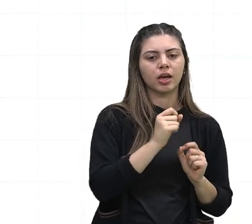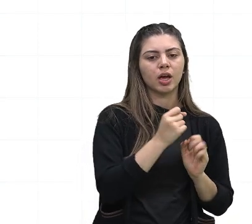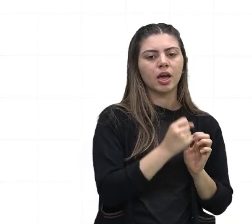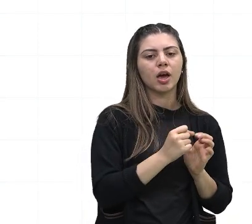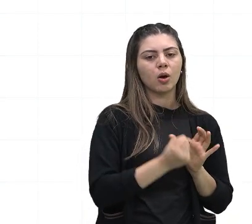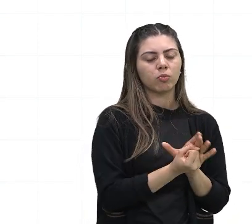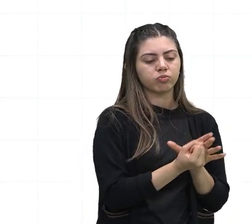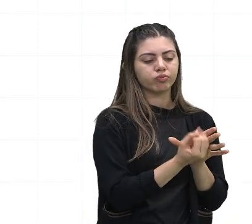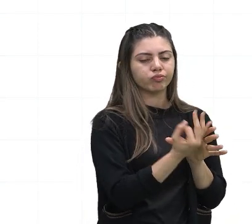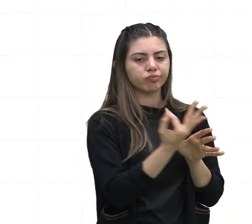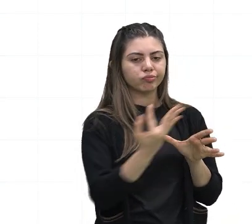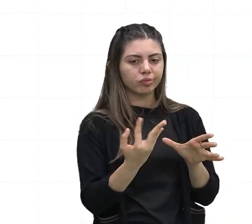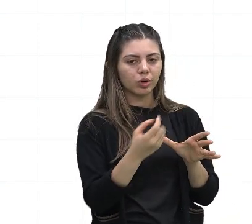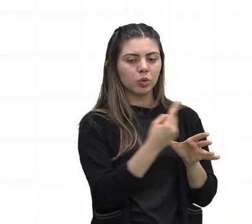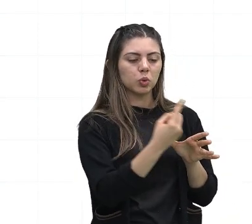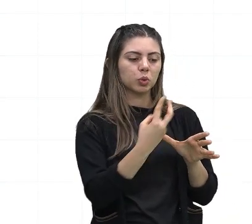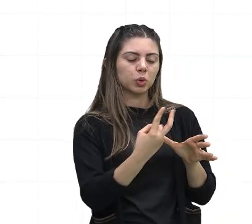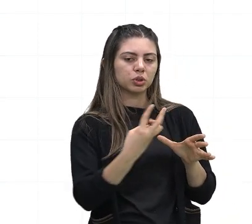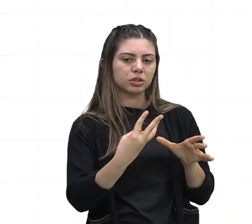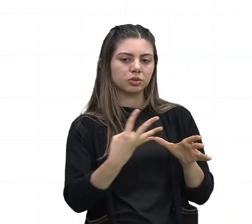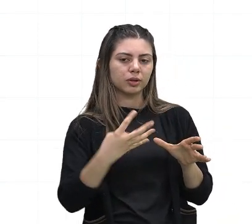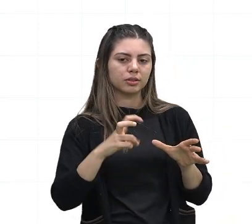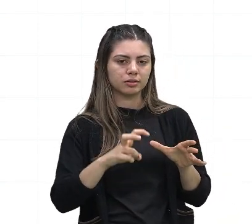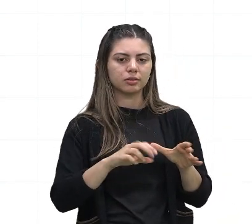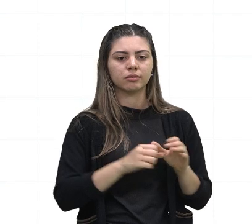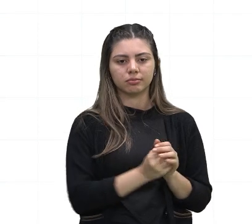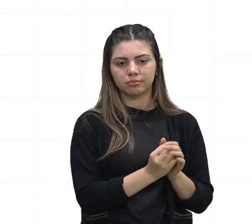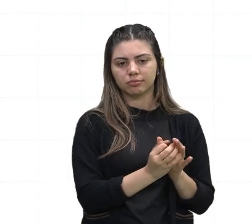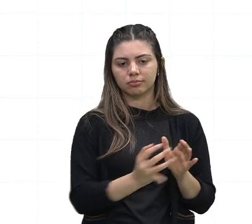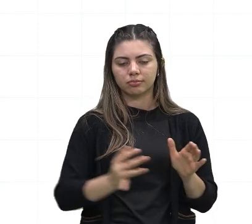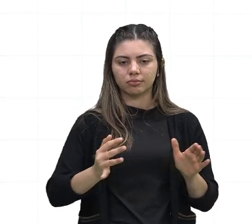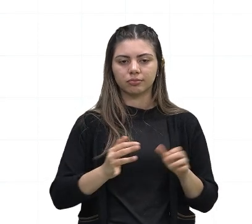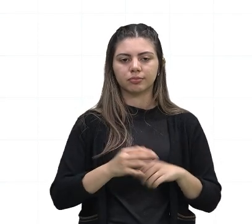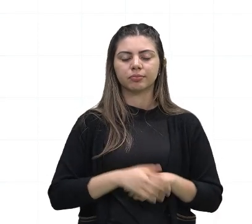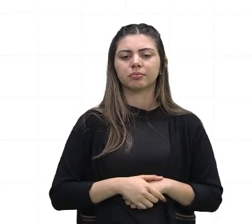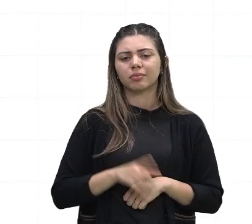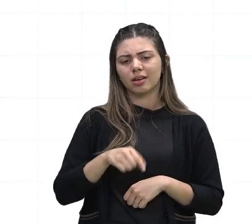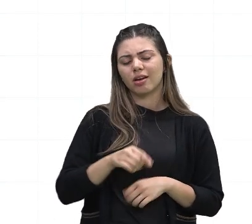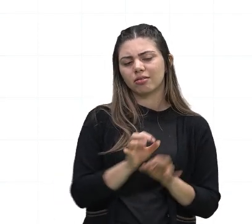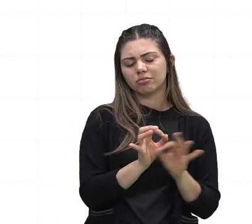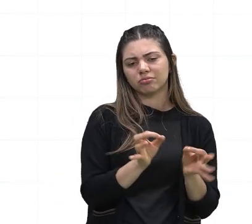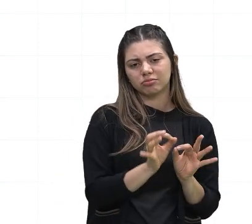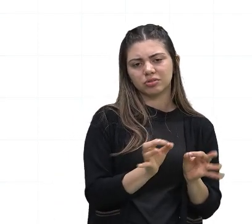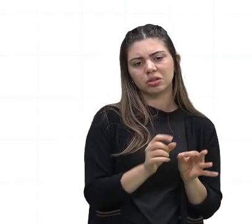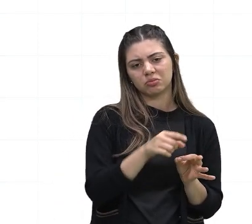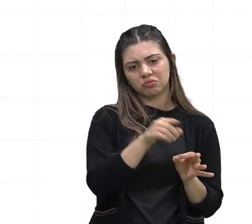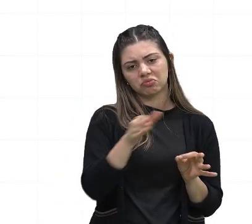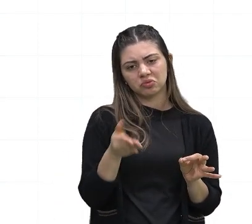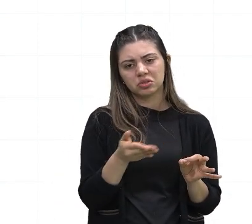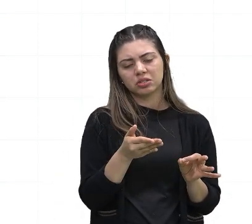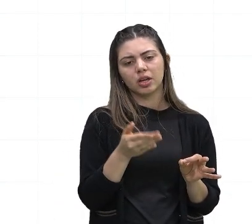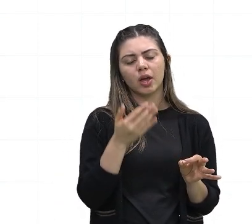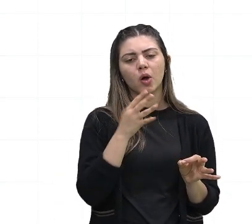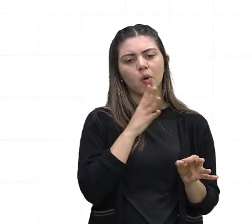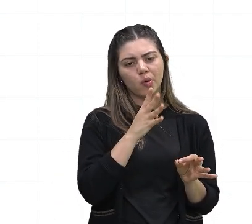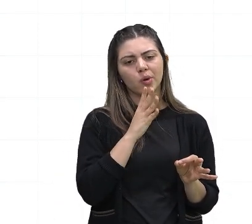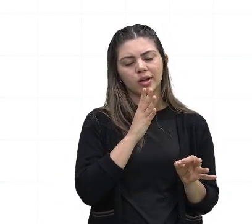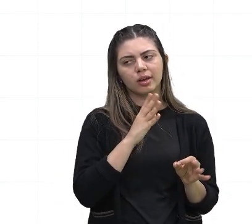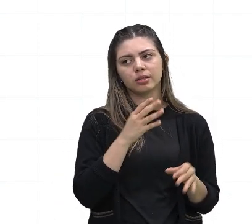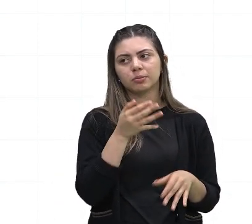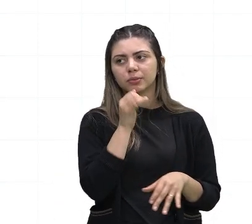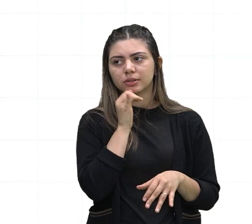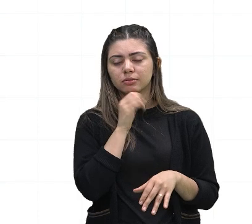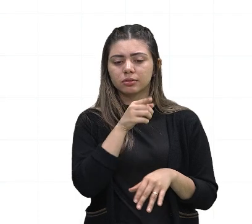número básico, 1, 2, 3, né? Que esse é bem simples, que vocês, quando estão estudando a aula de